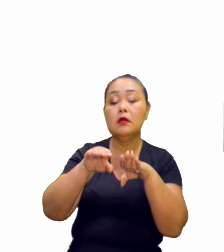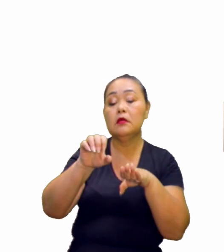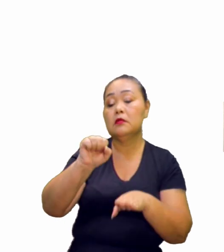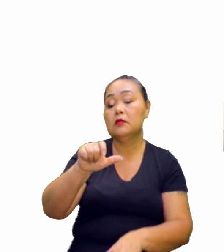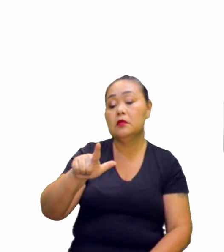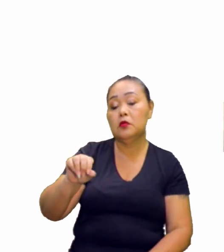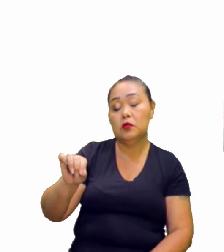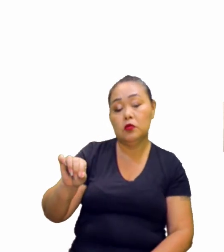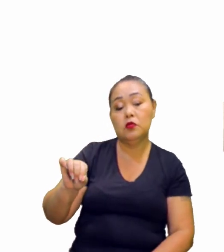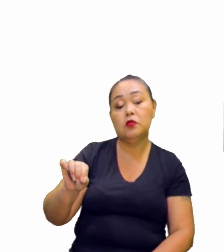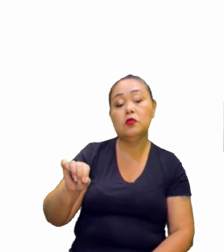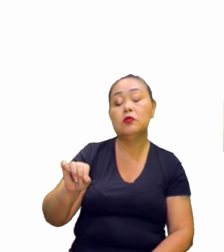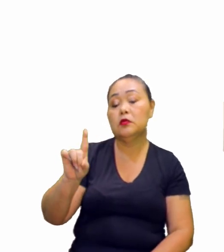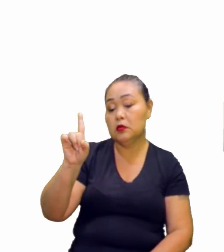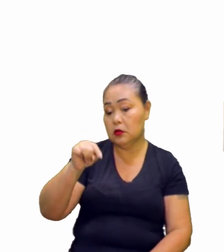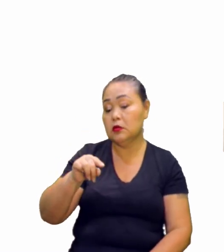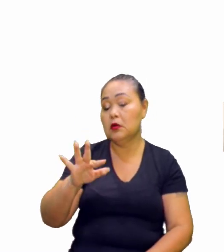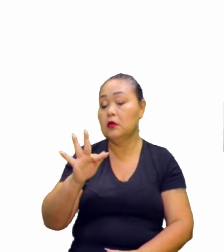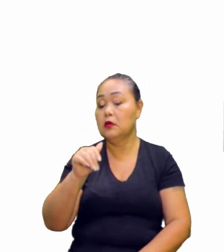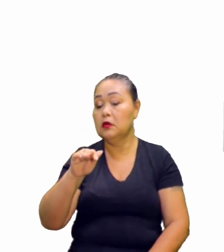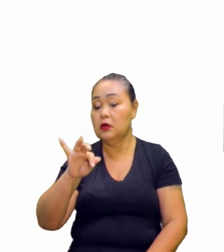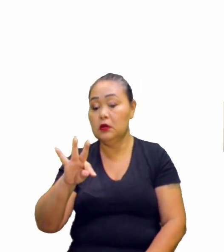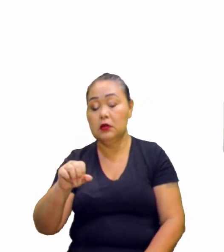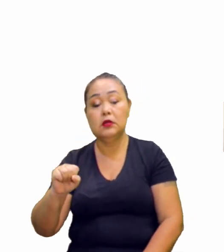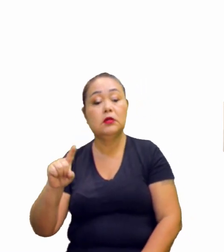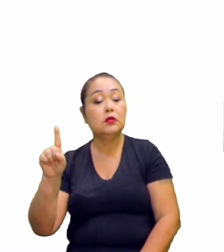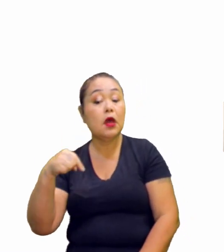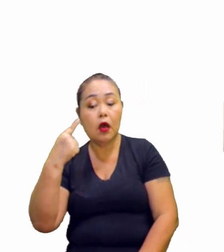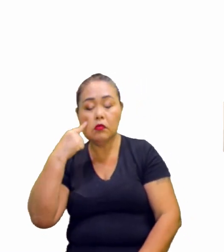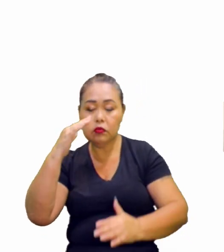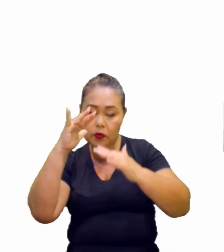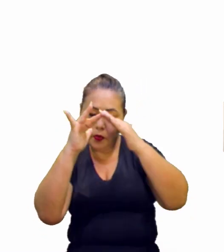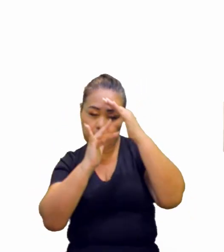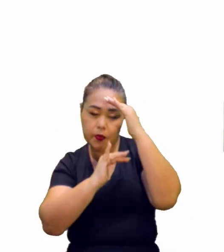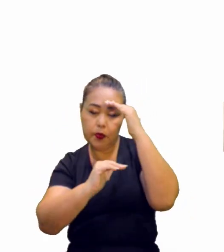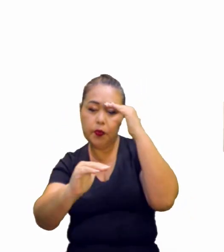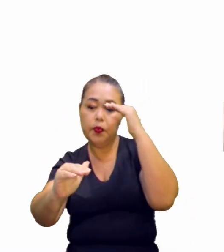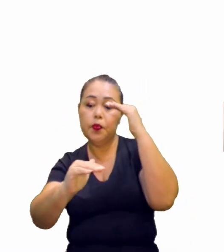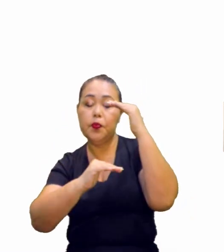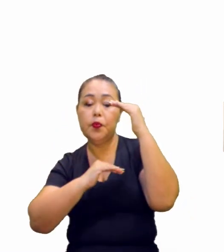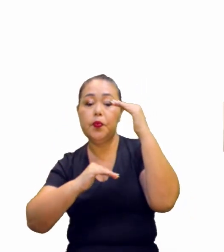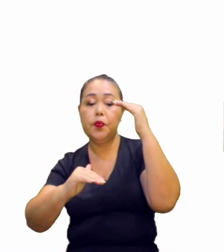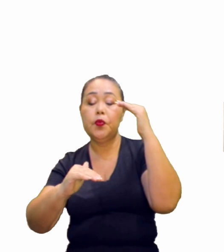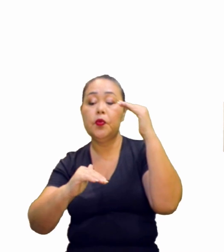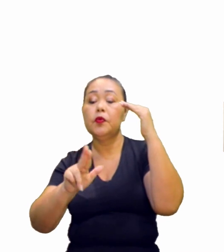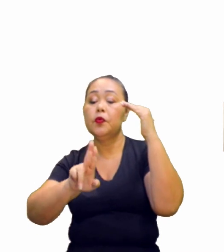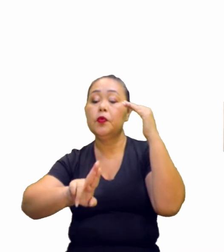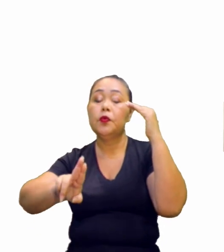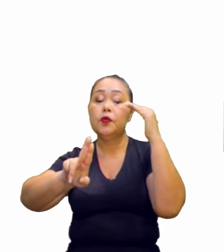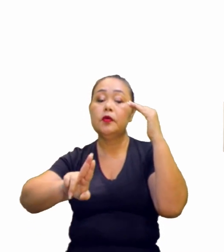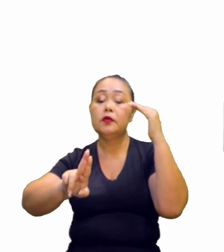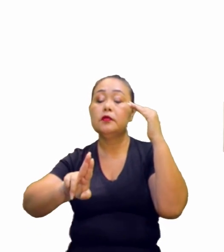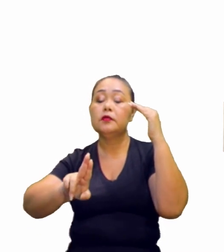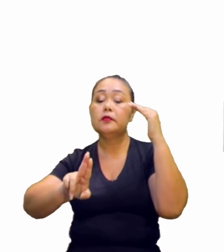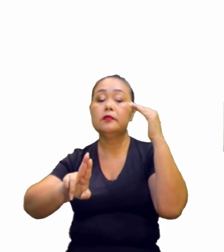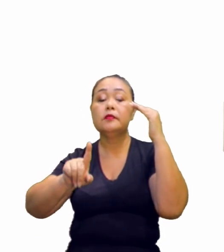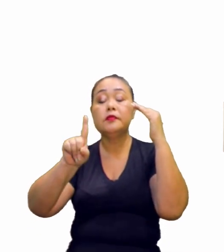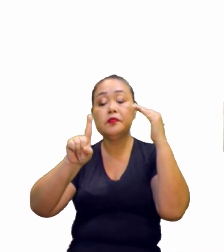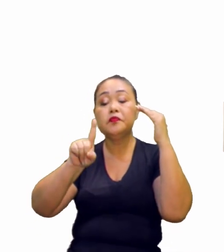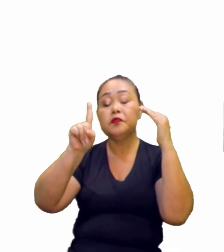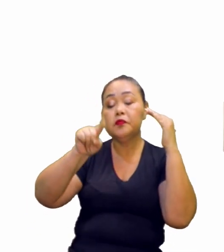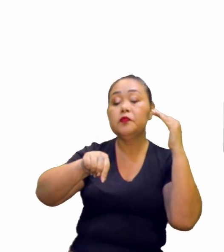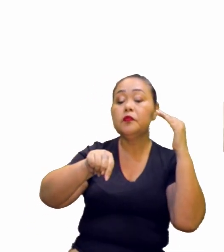do meu SAF também acompanha aquela cobertura, né? Eu utilizo as espécies que vão servir